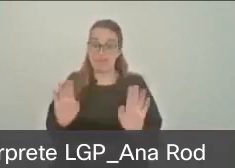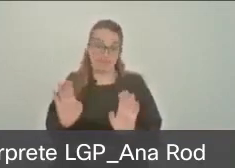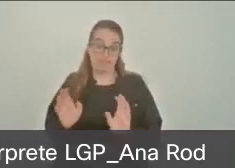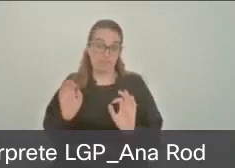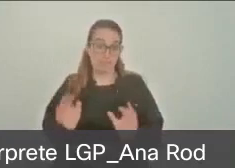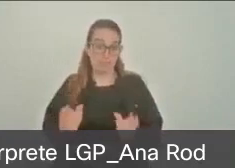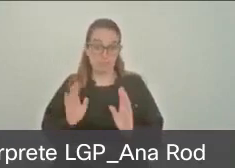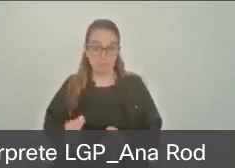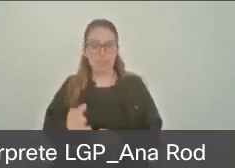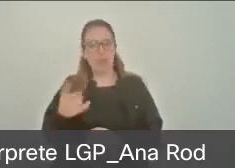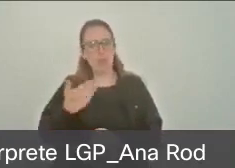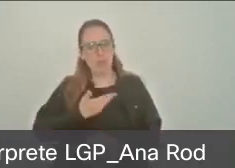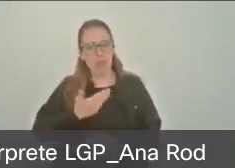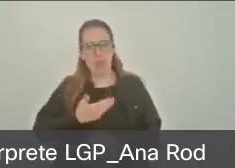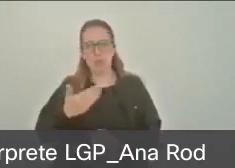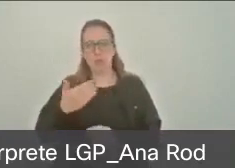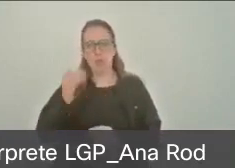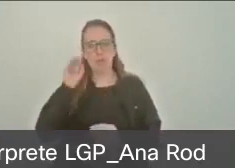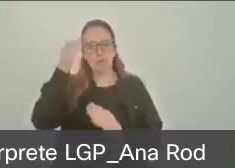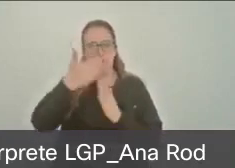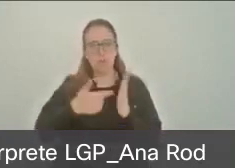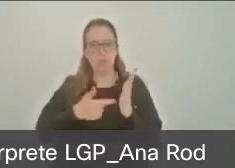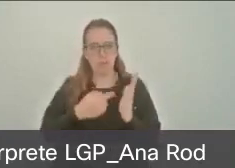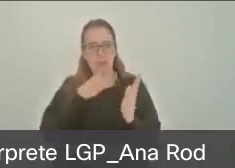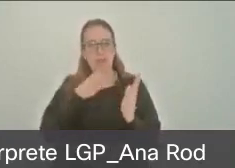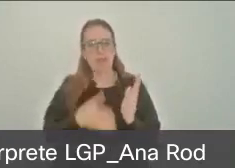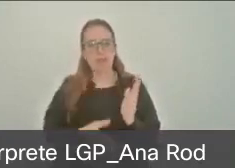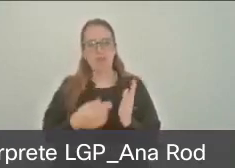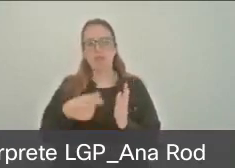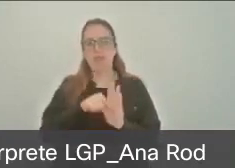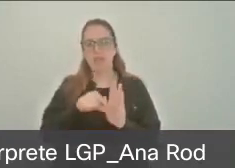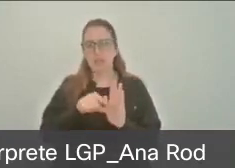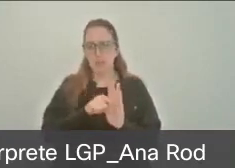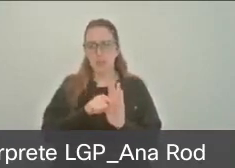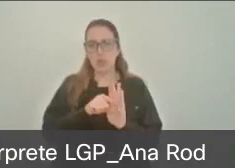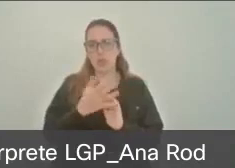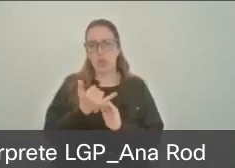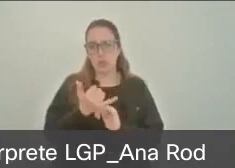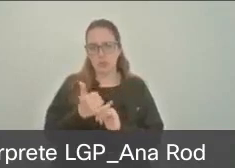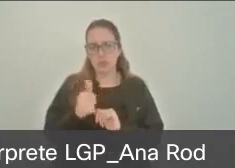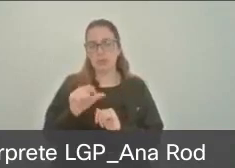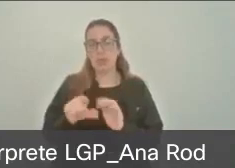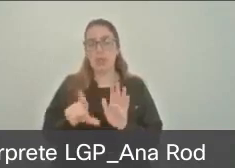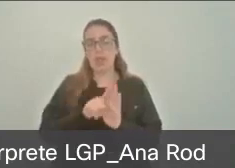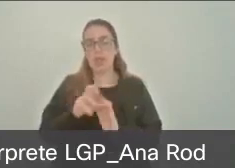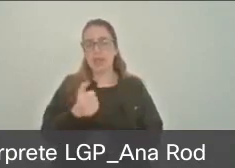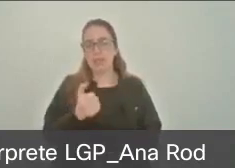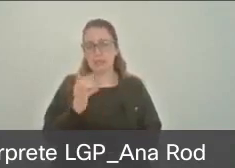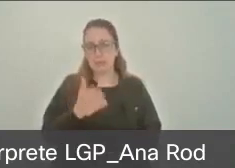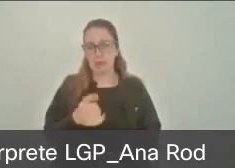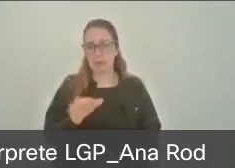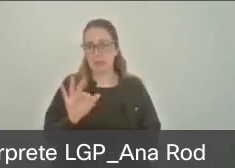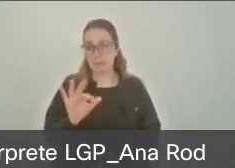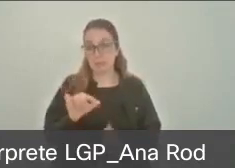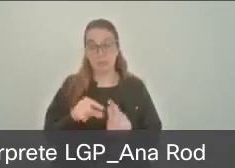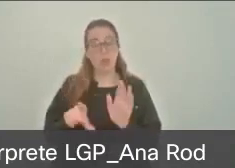um direito fundamental que se encontra expressamente consagrado nos artigos 12º e seguintes da Lei 15 de 2014, que constitui um diploma